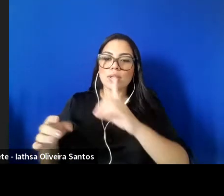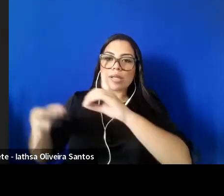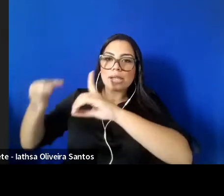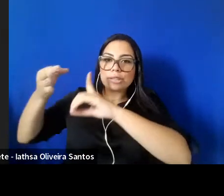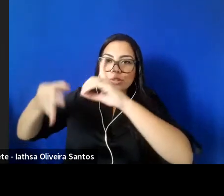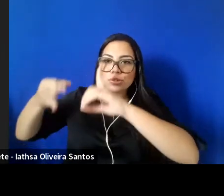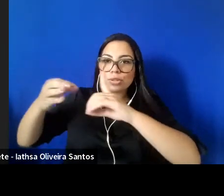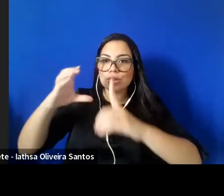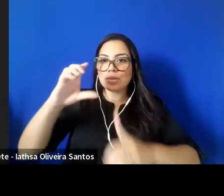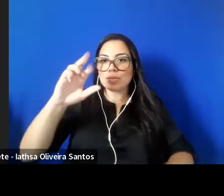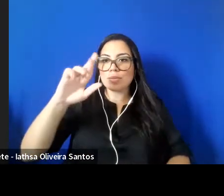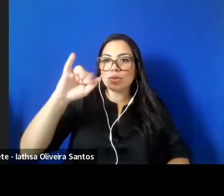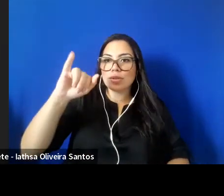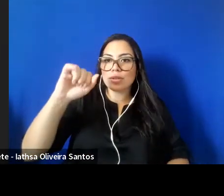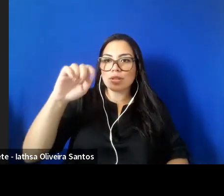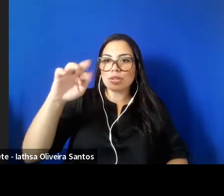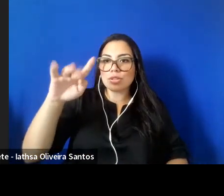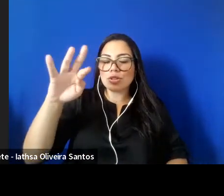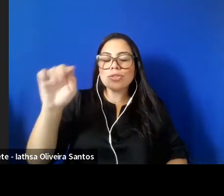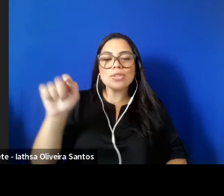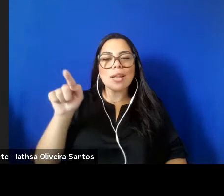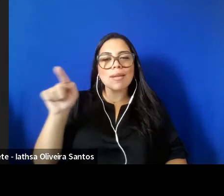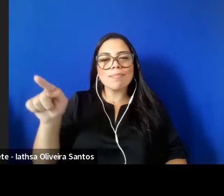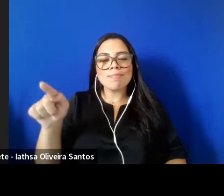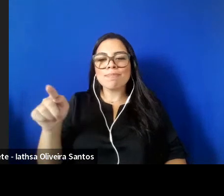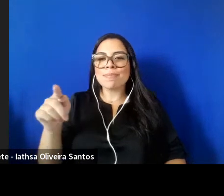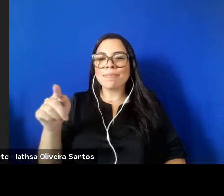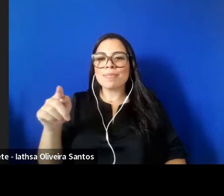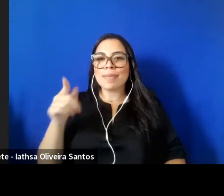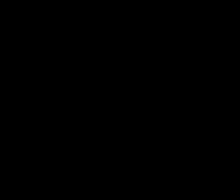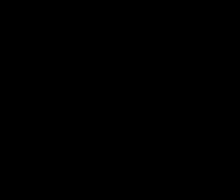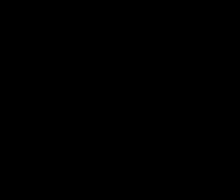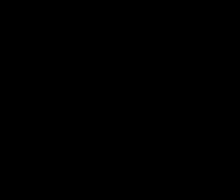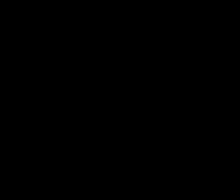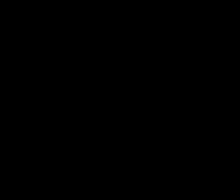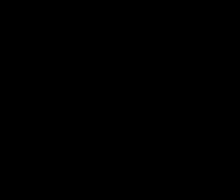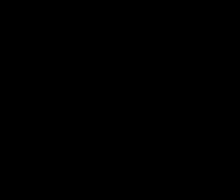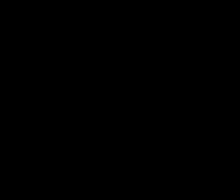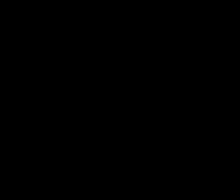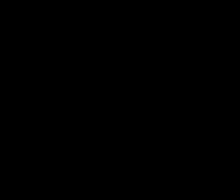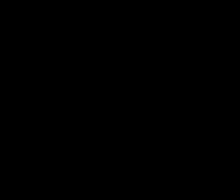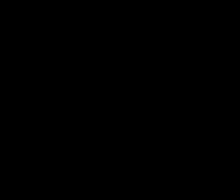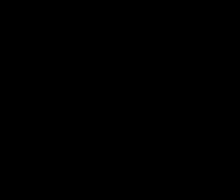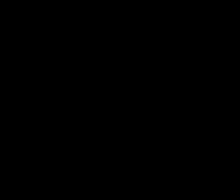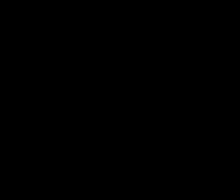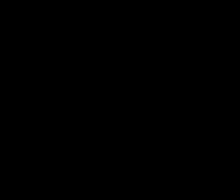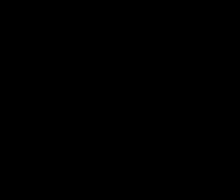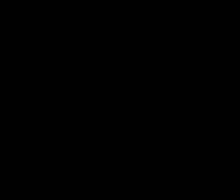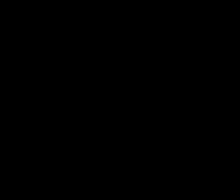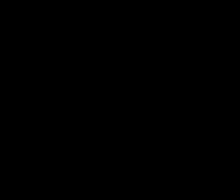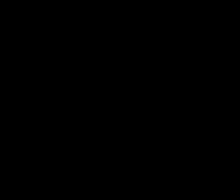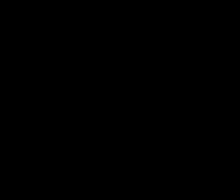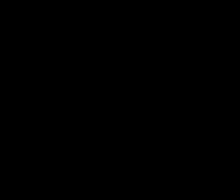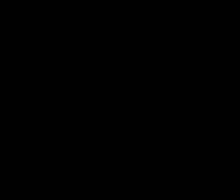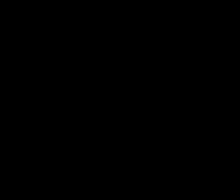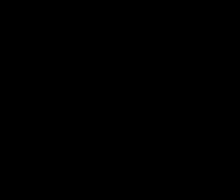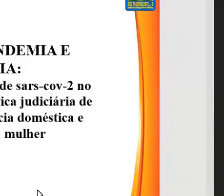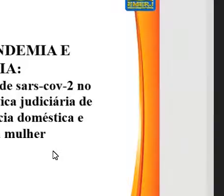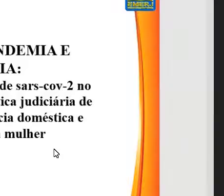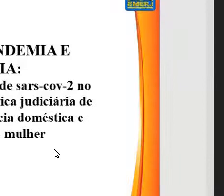Cristina Tereza Gaulia pela iniciativa desse segundo encontro de integração dos núcleos de pesquisa